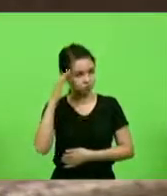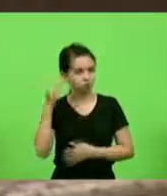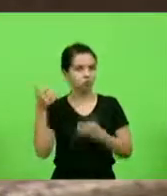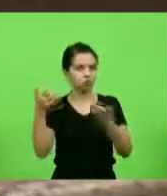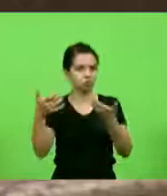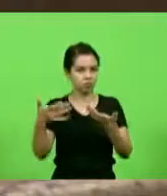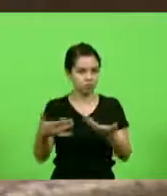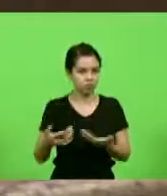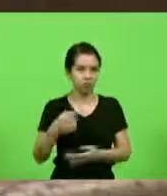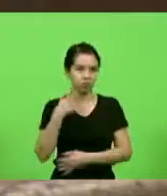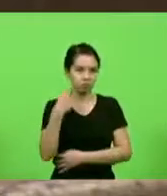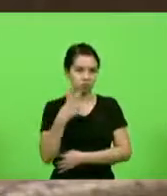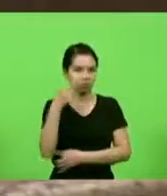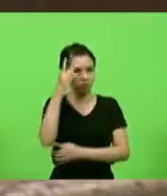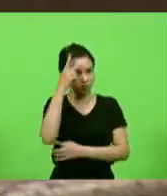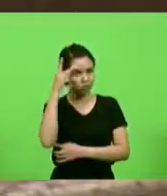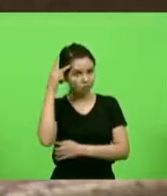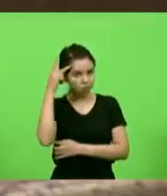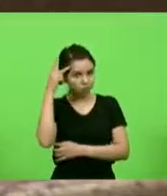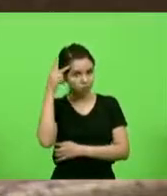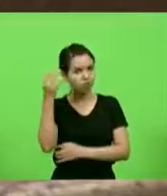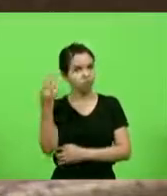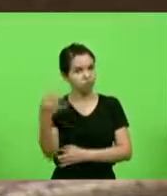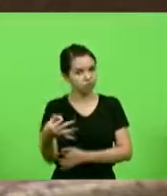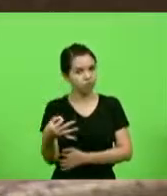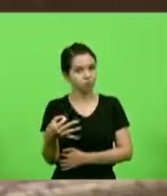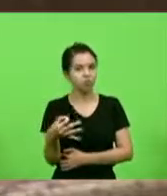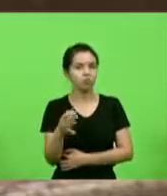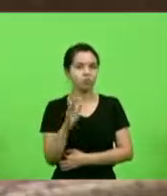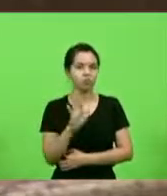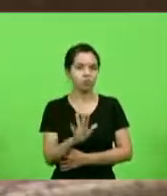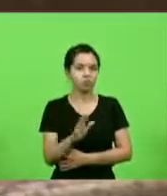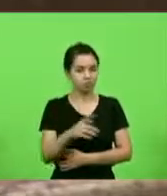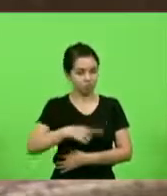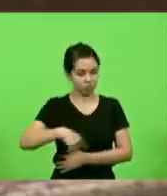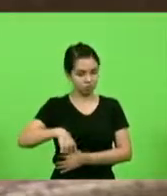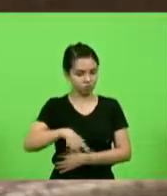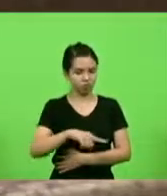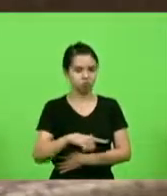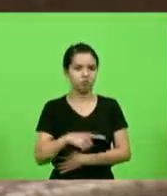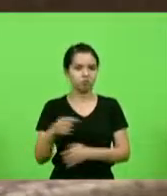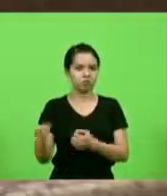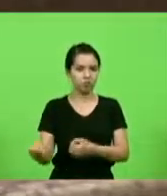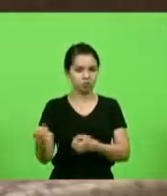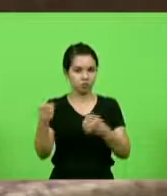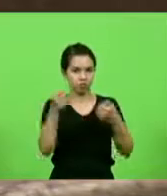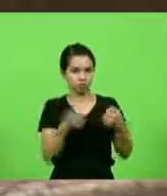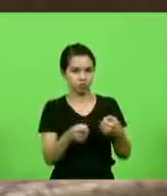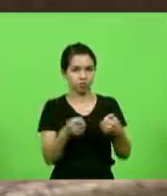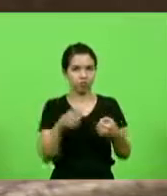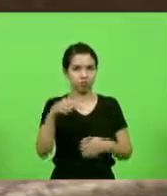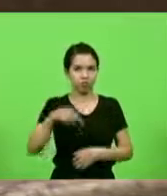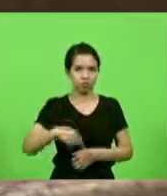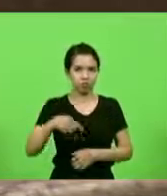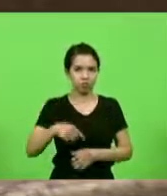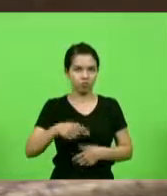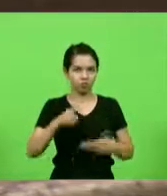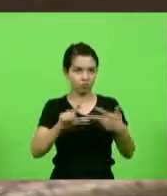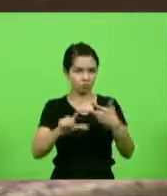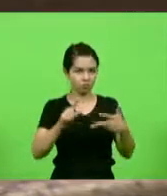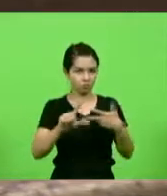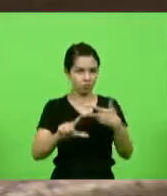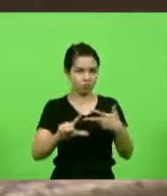da deputada Paulinha, mas aqui nós somos um poder, esse aqui é o poder legislativo. Obviamente que a gente